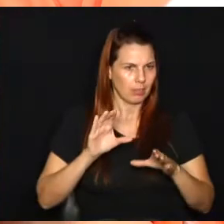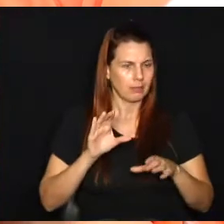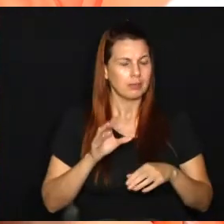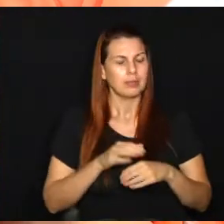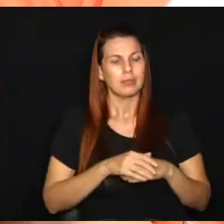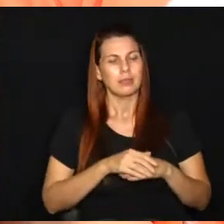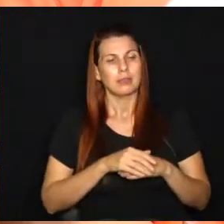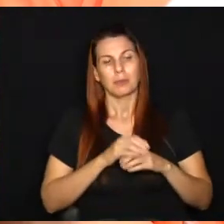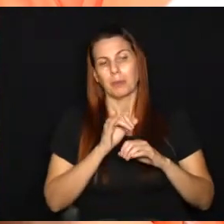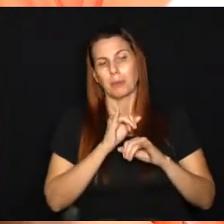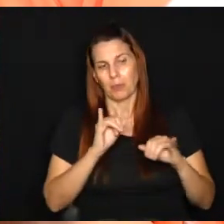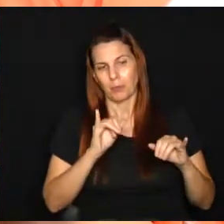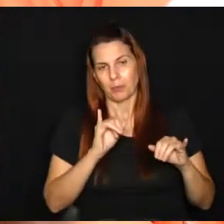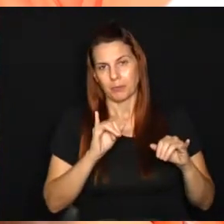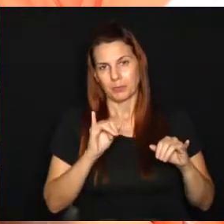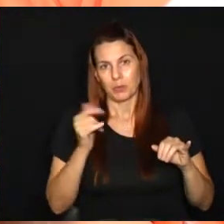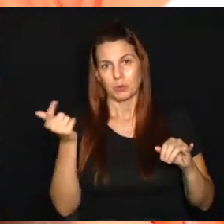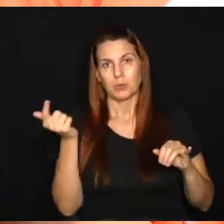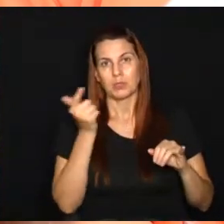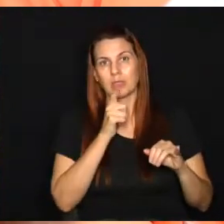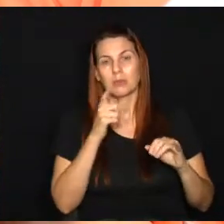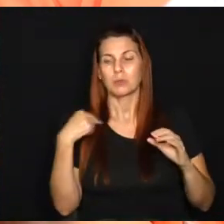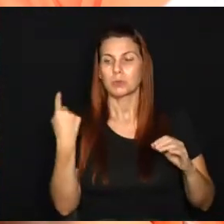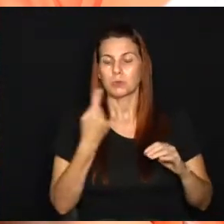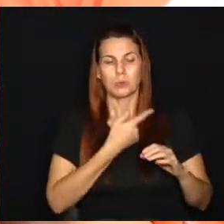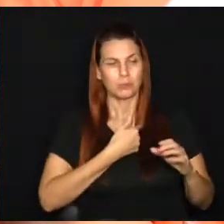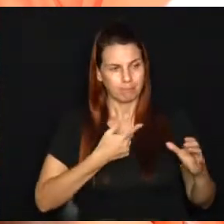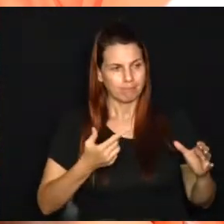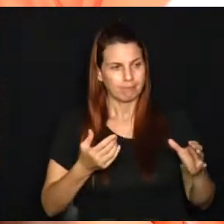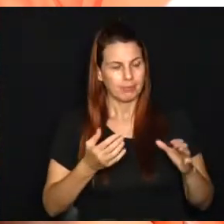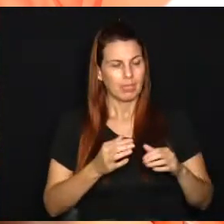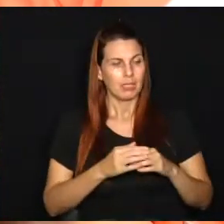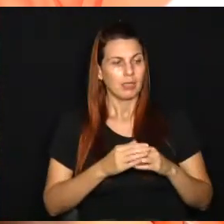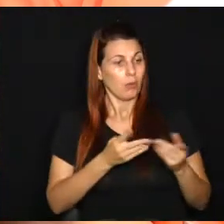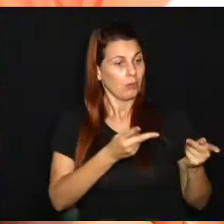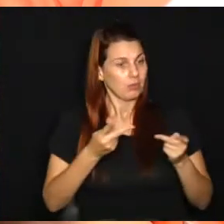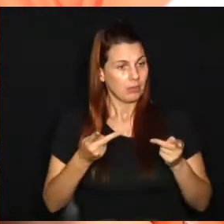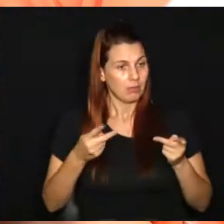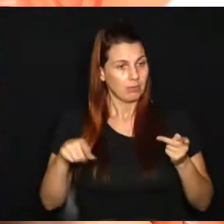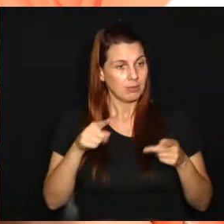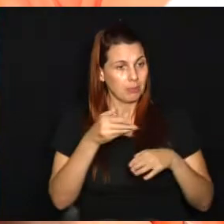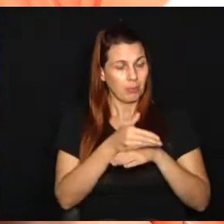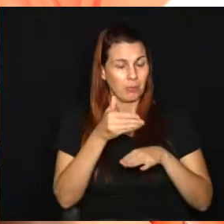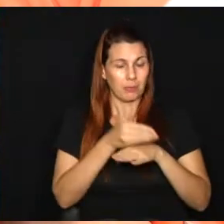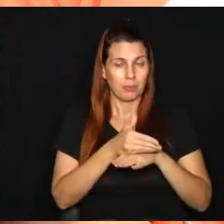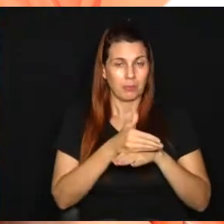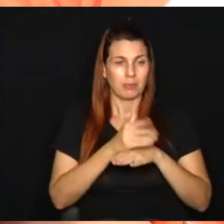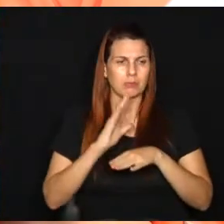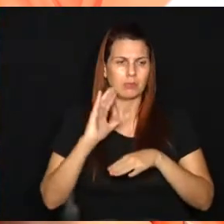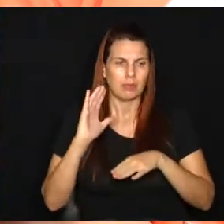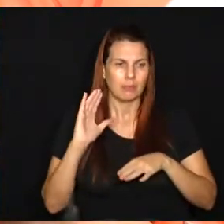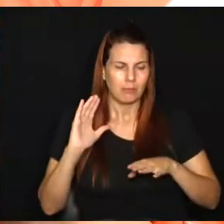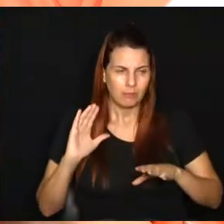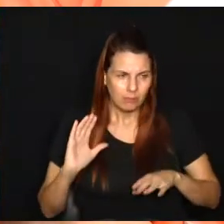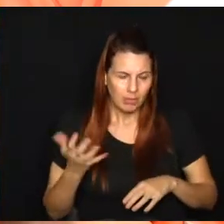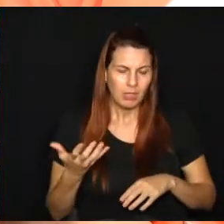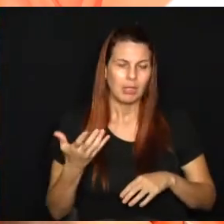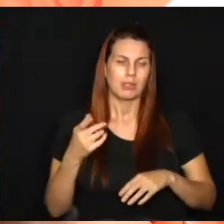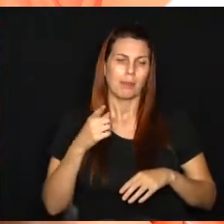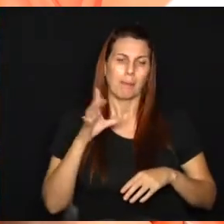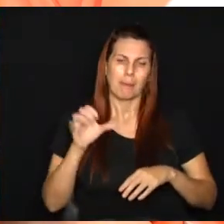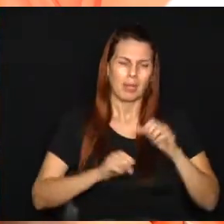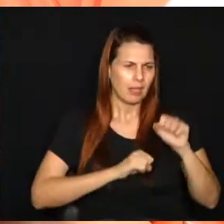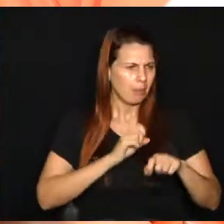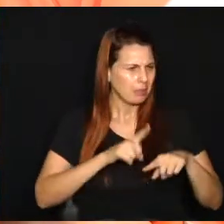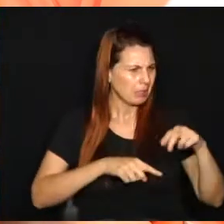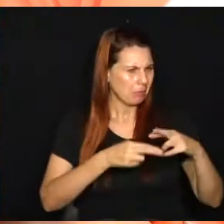boa notícia, que é a conquista de todos nós. E a gente convida vocês para participarem dos eventos, pegarem os materiais.